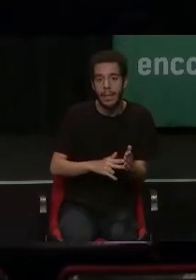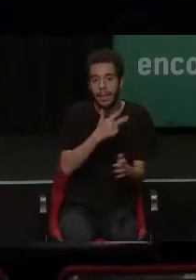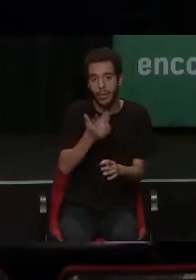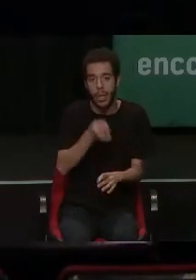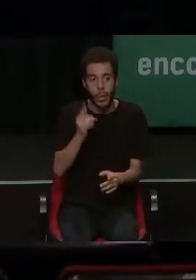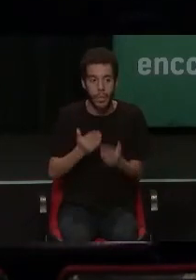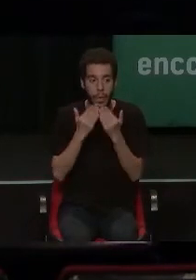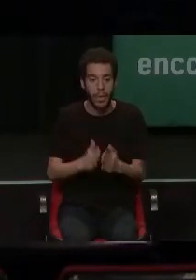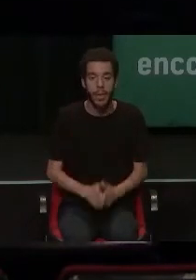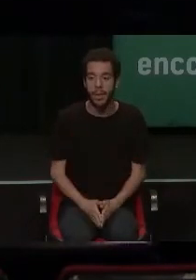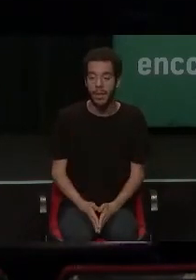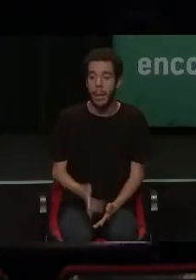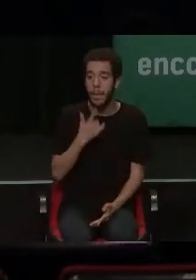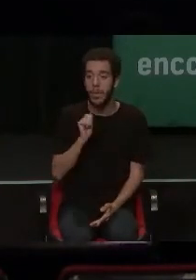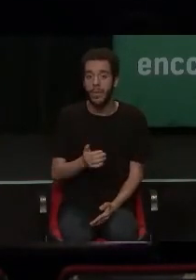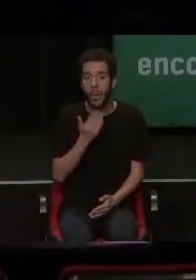Muito obrigada pela sua pergunta.